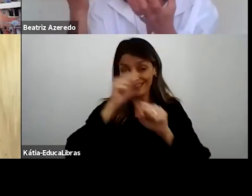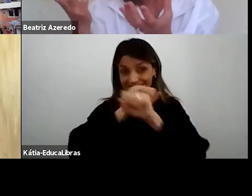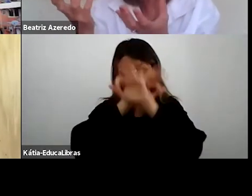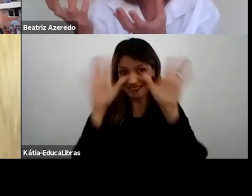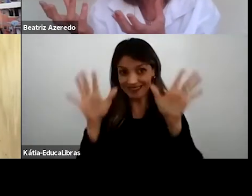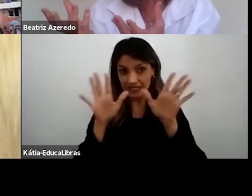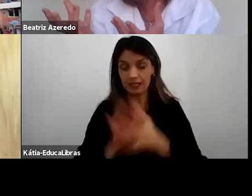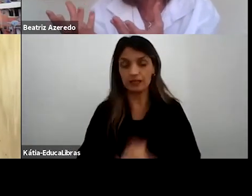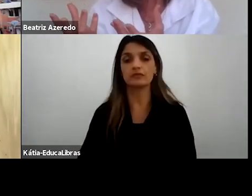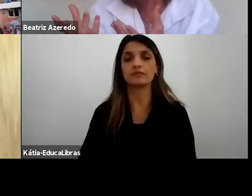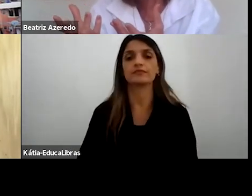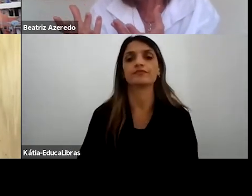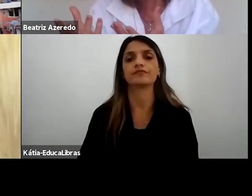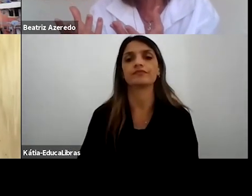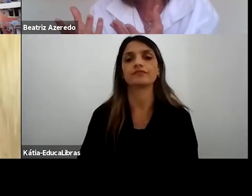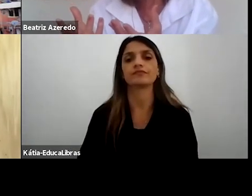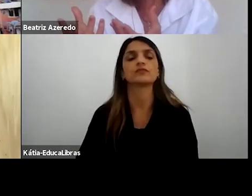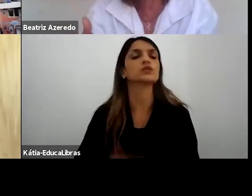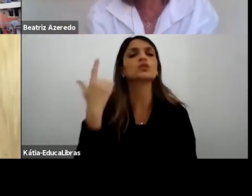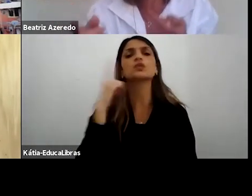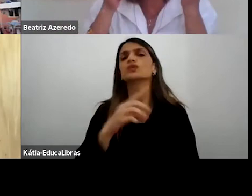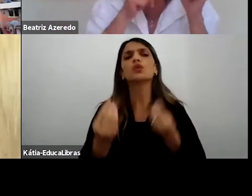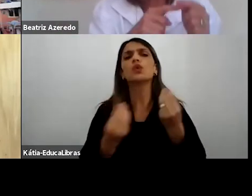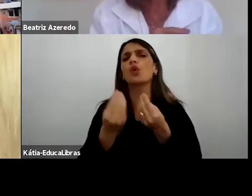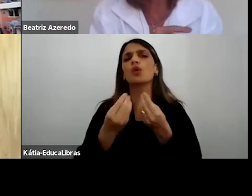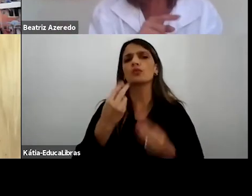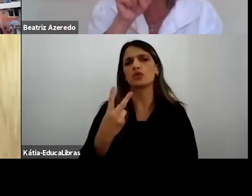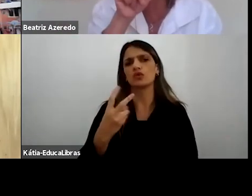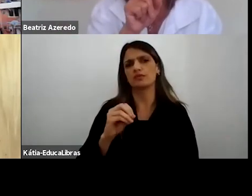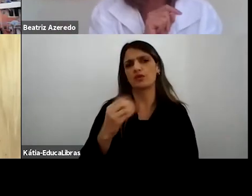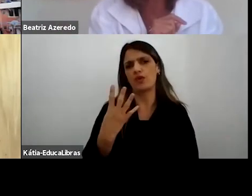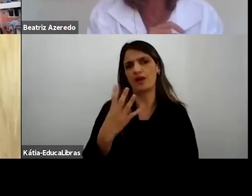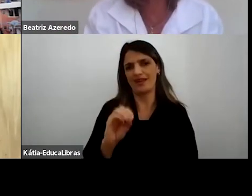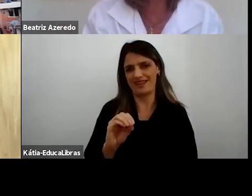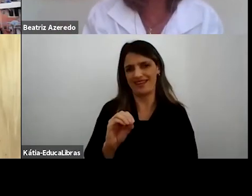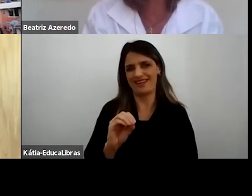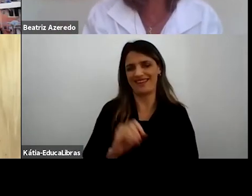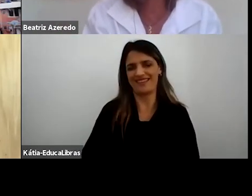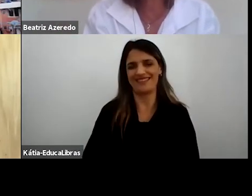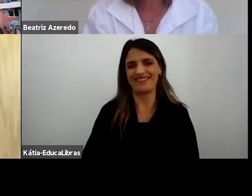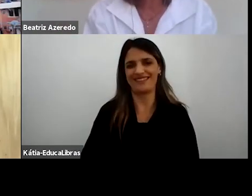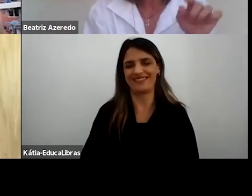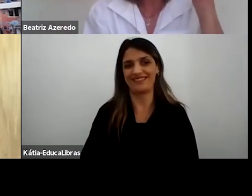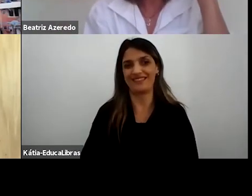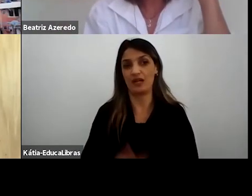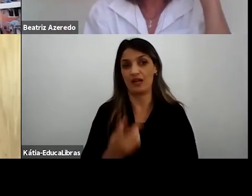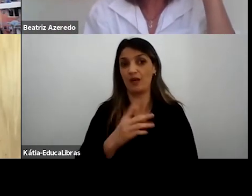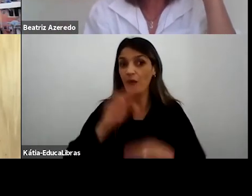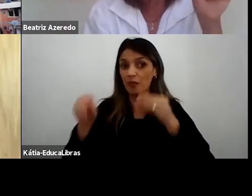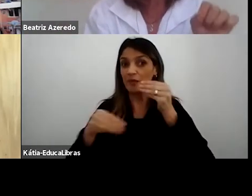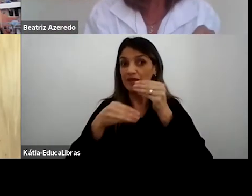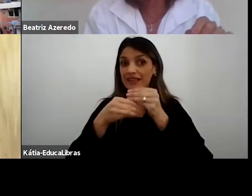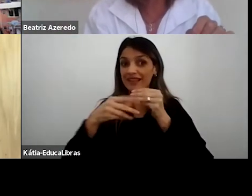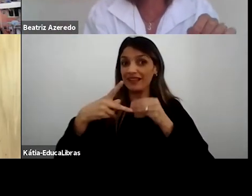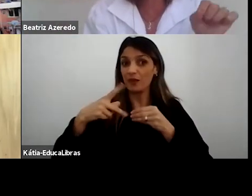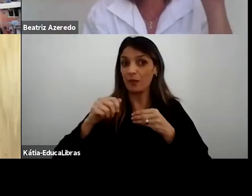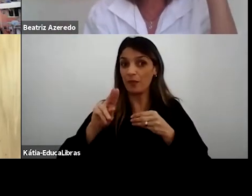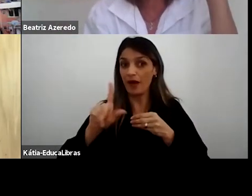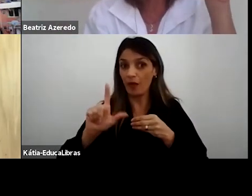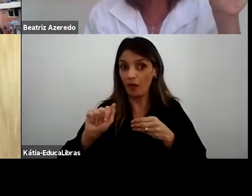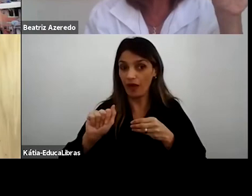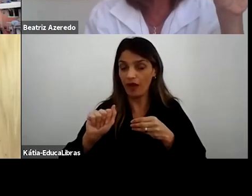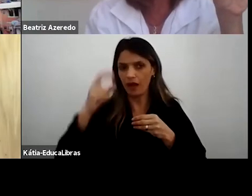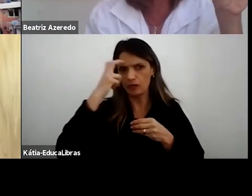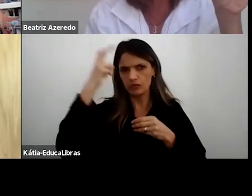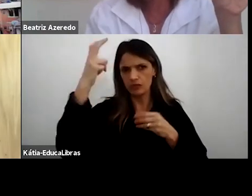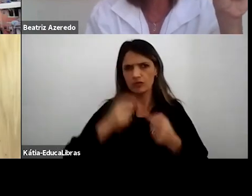Como a gente conquistou isso em 2040, e aí pegando um gancho com a fala ali da Paula, né, a cultura de doação ela